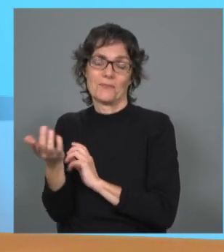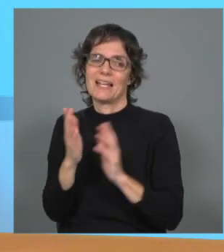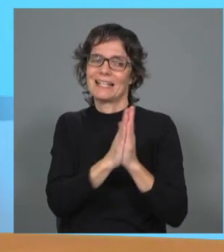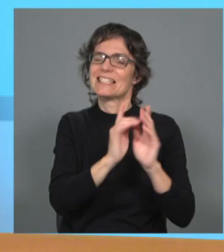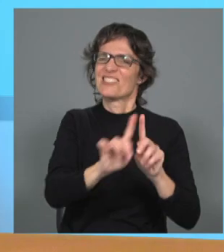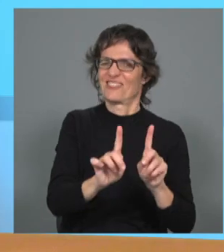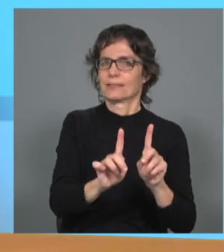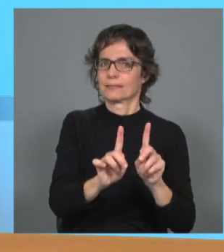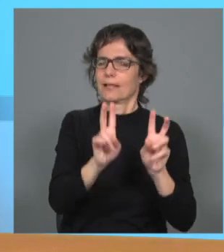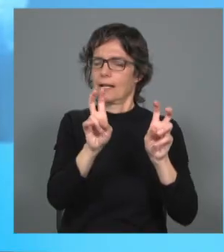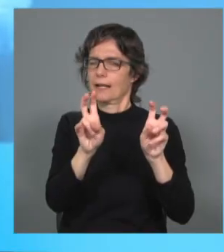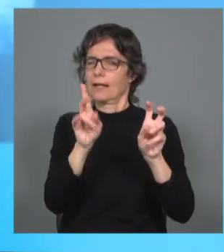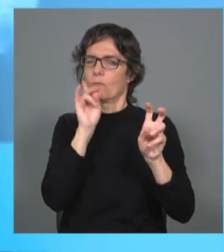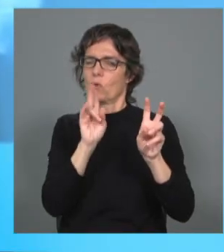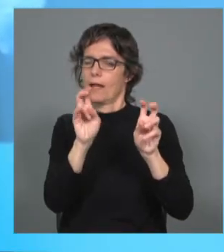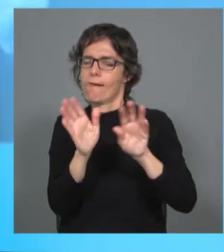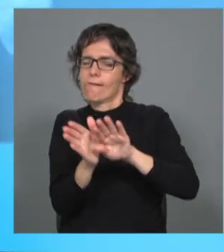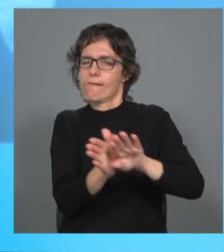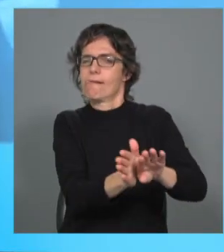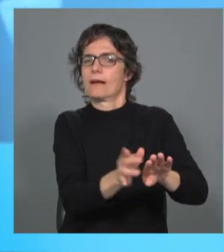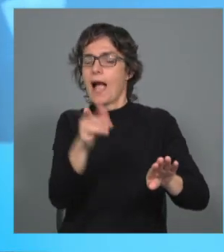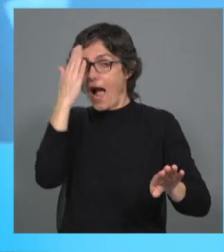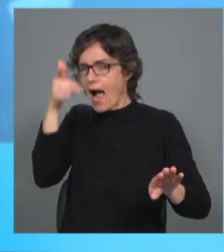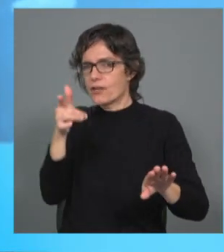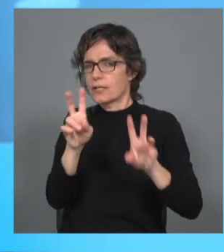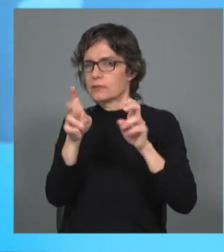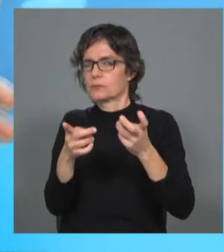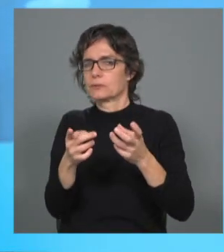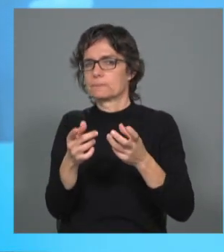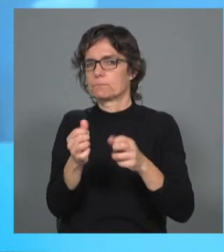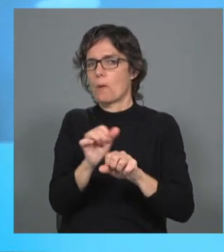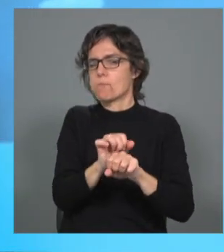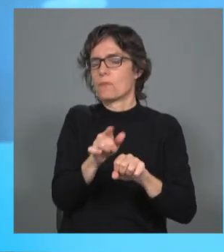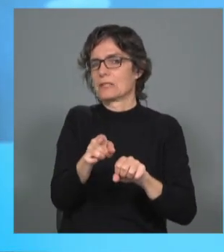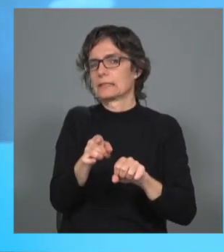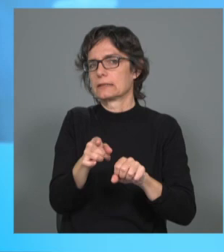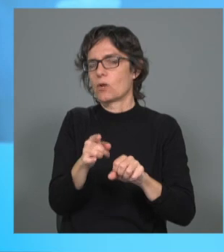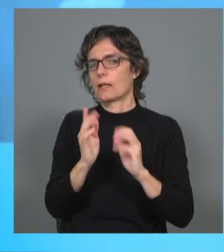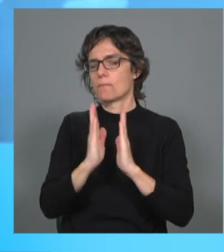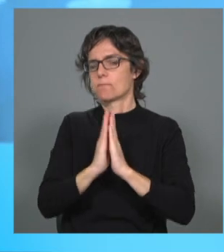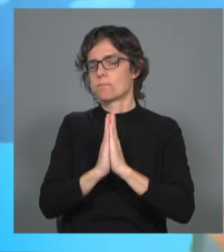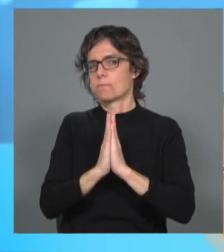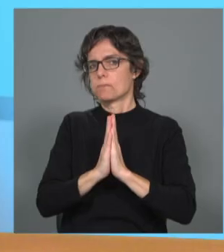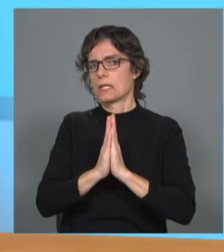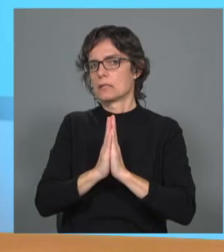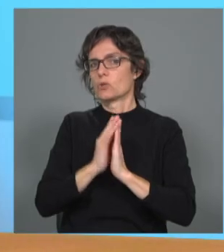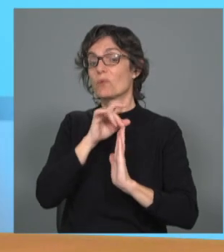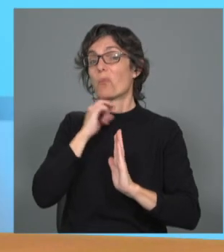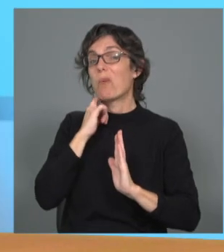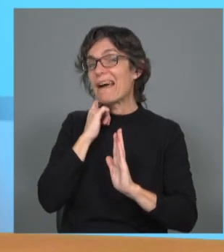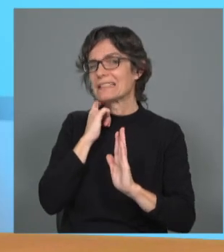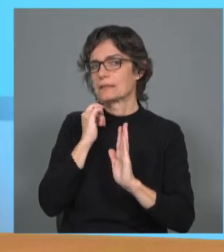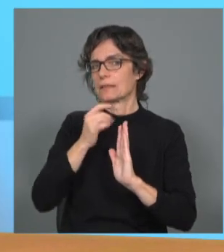não assunto ainda está muito preso também ao exercício ministerial dos sacramentos? Sim, mas que não